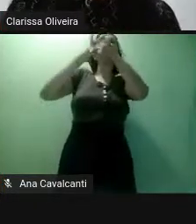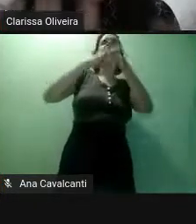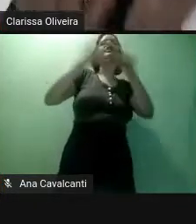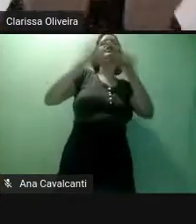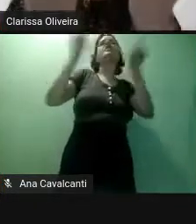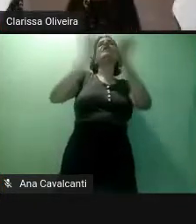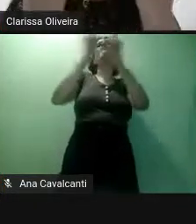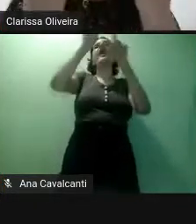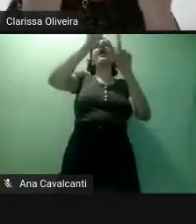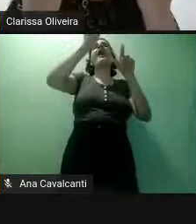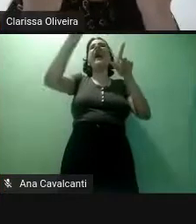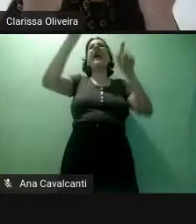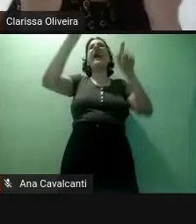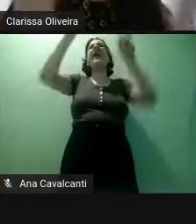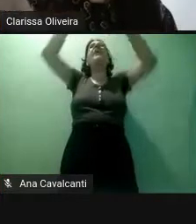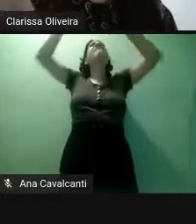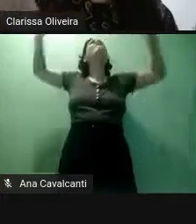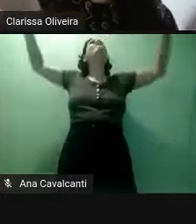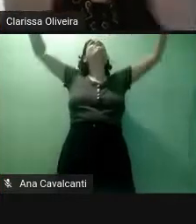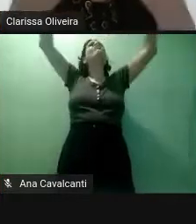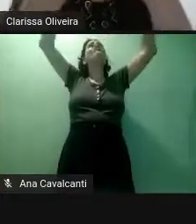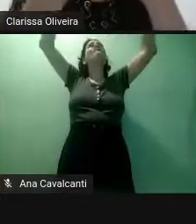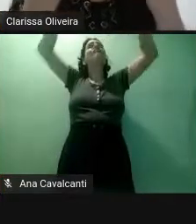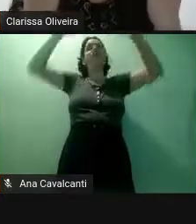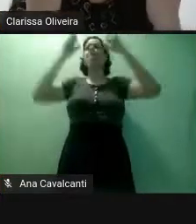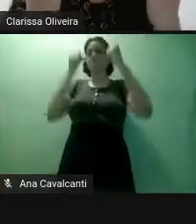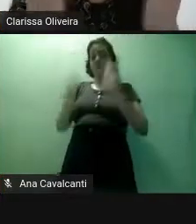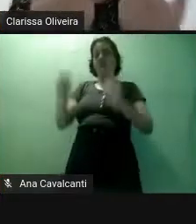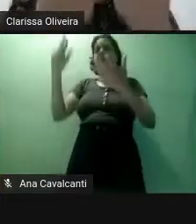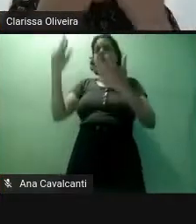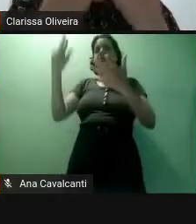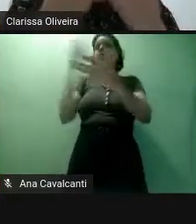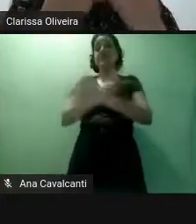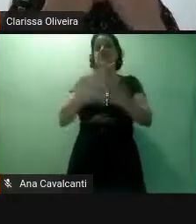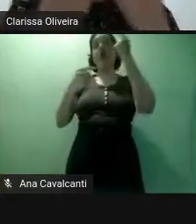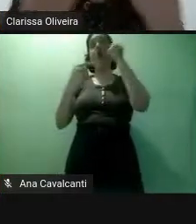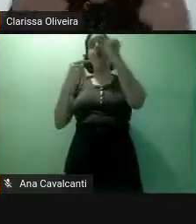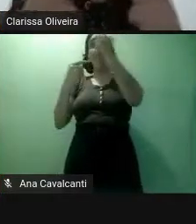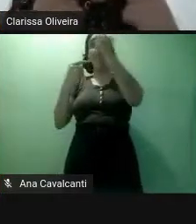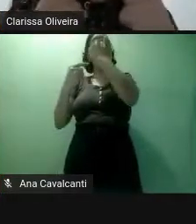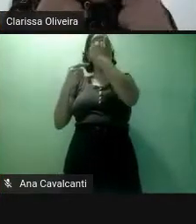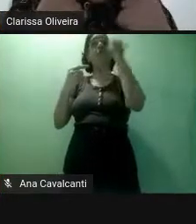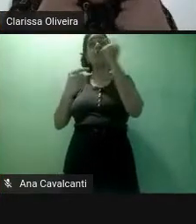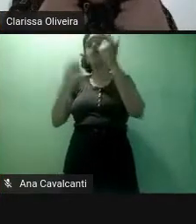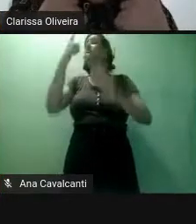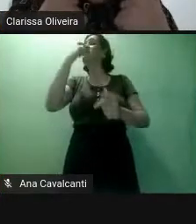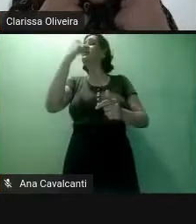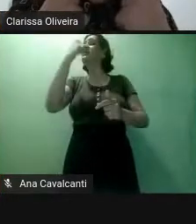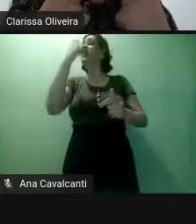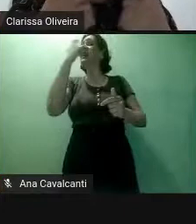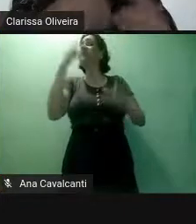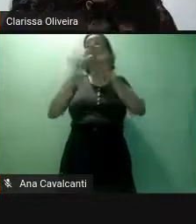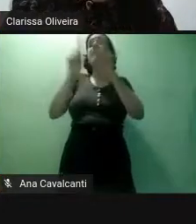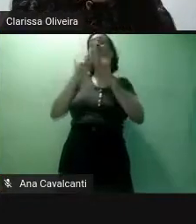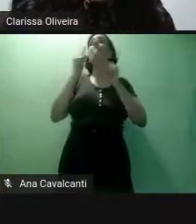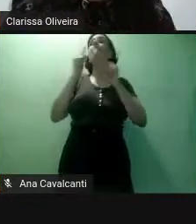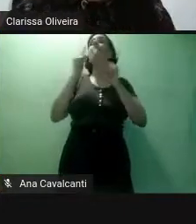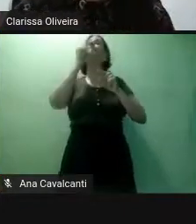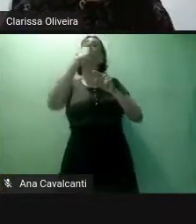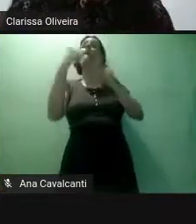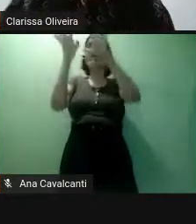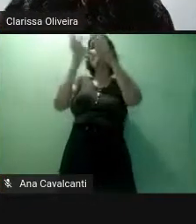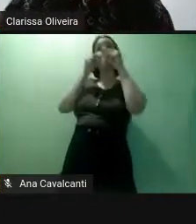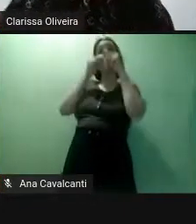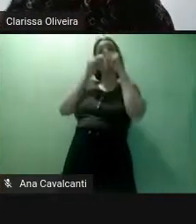que vai atingir as nossas mucosas, dos olhos, do nariz e da boca. Por